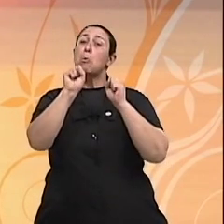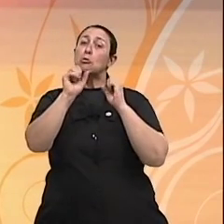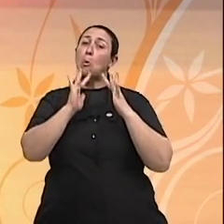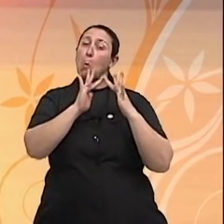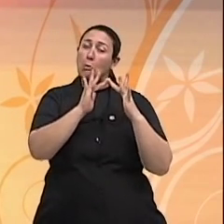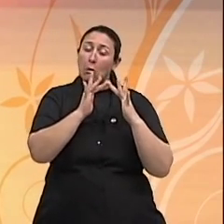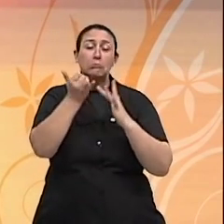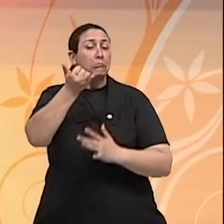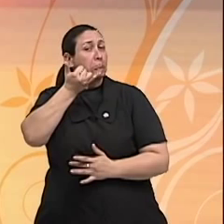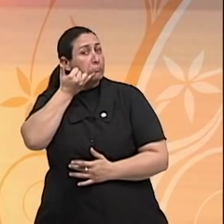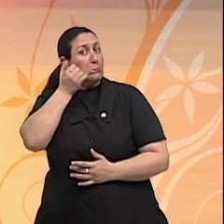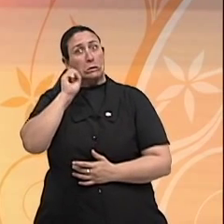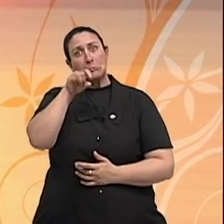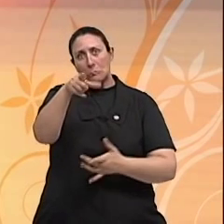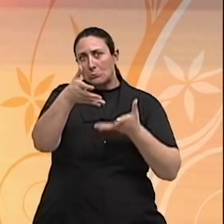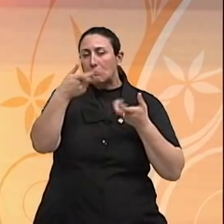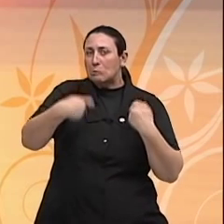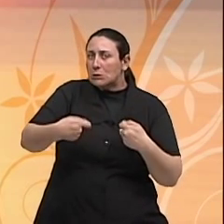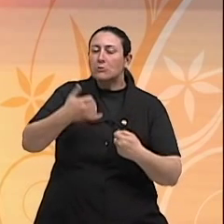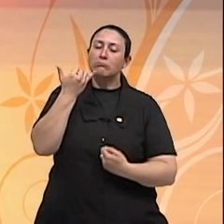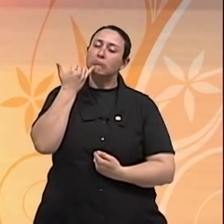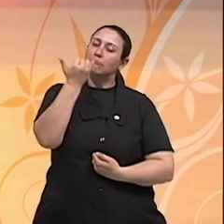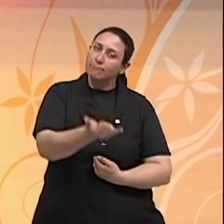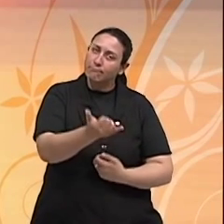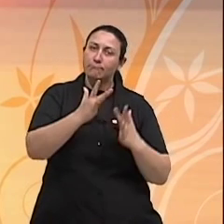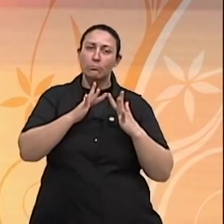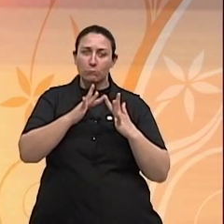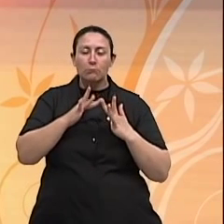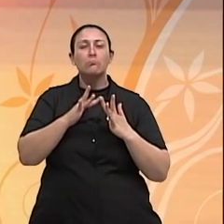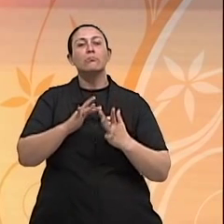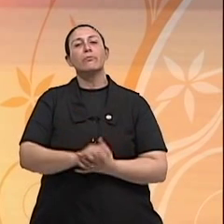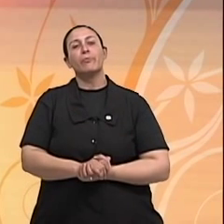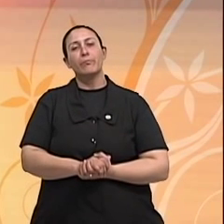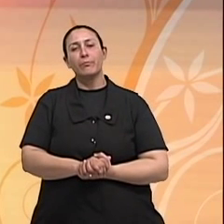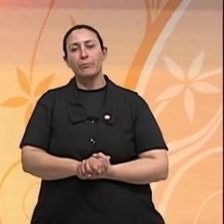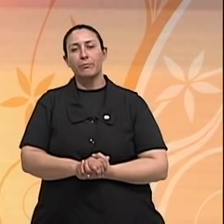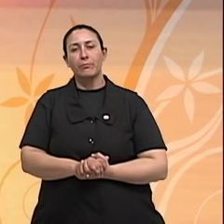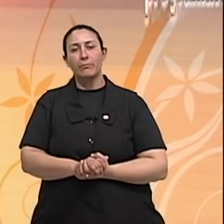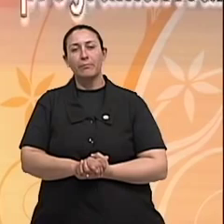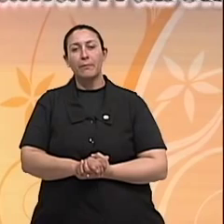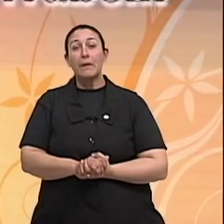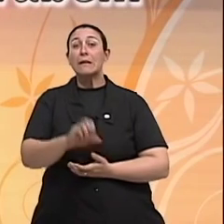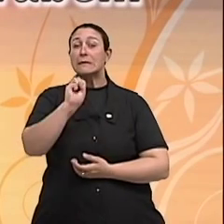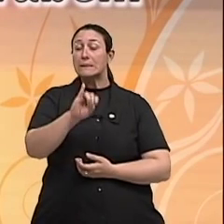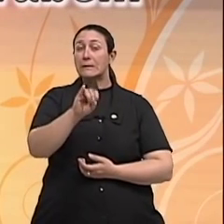nossa produção pelo telefone 51 32 30 15 32.